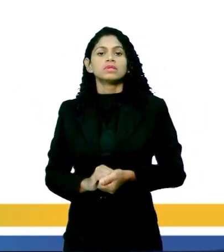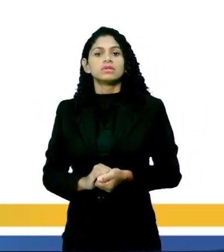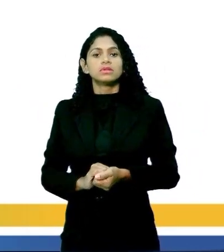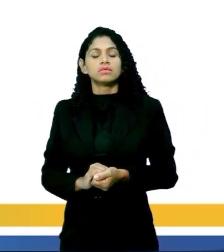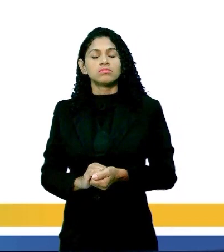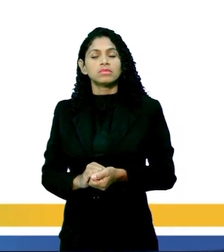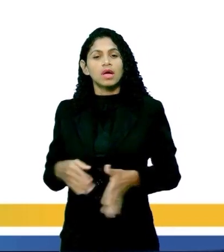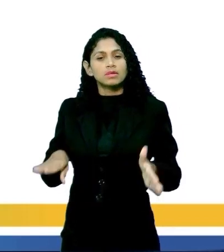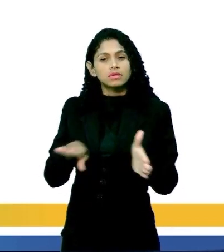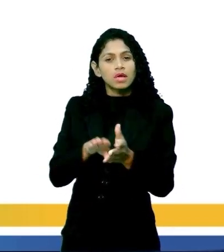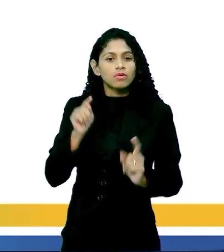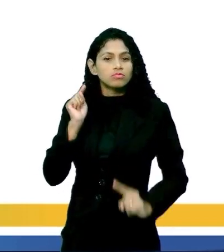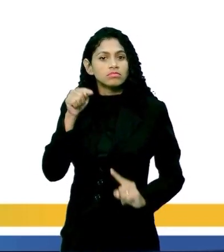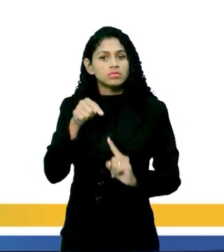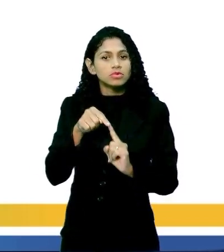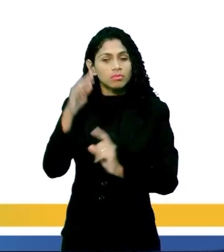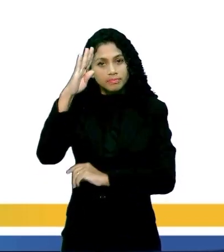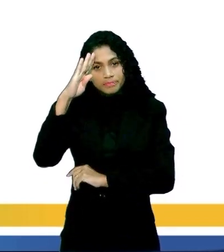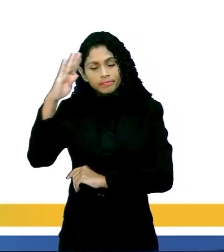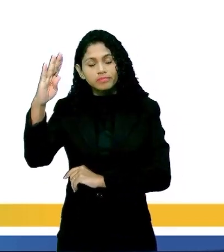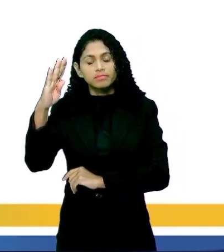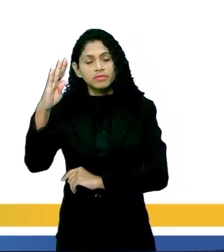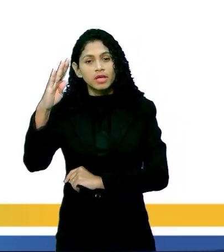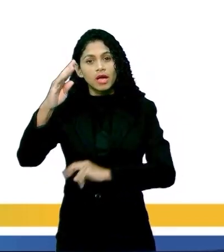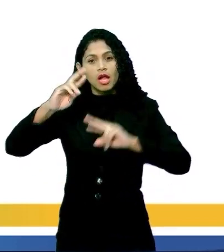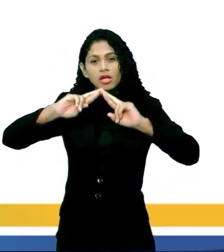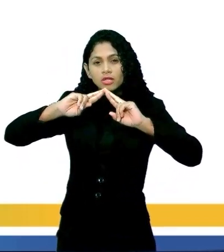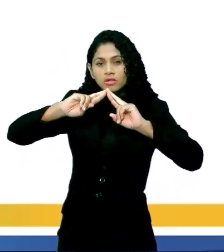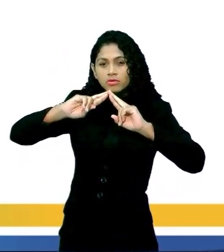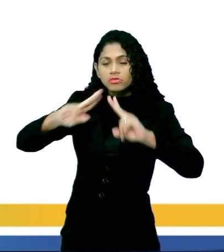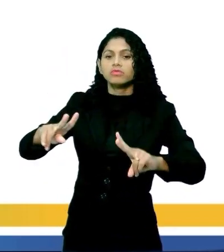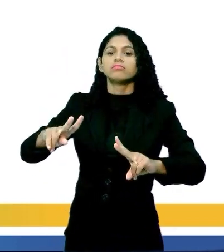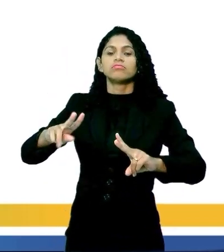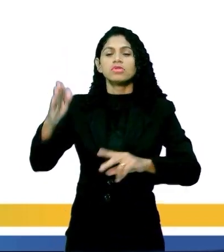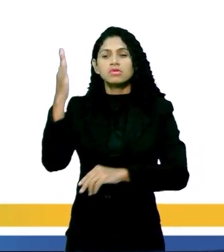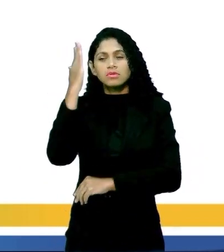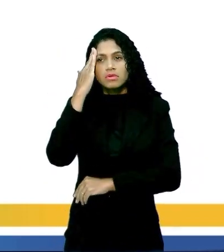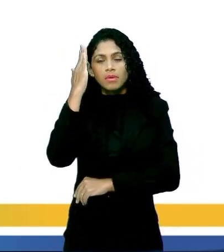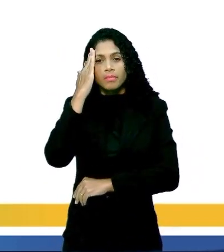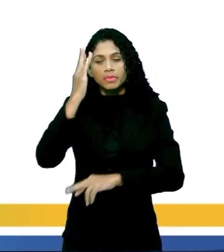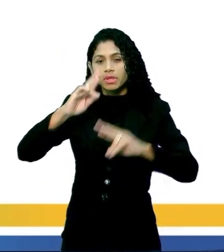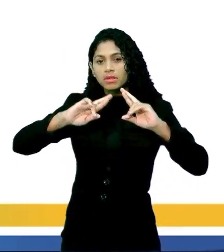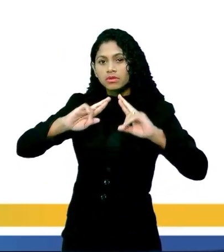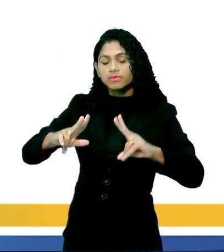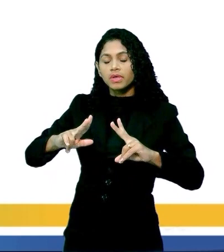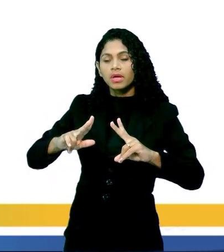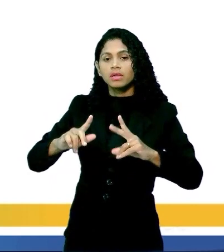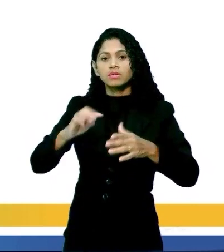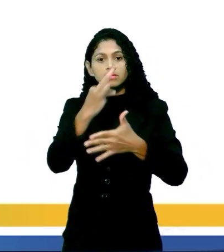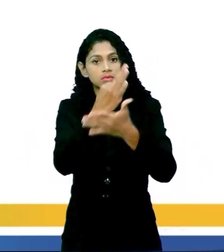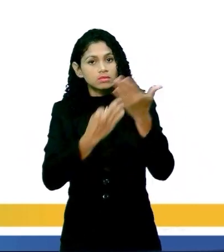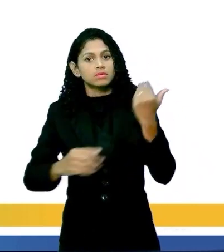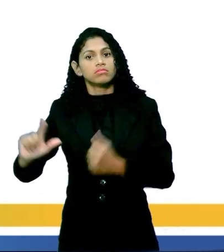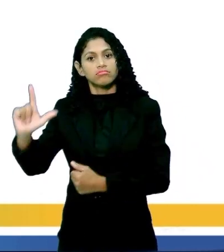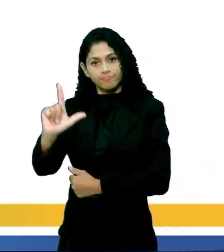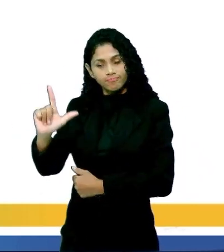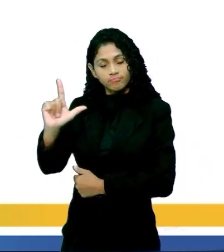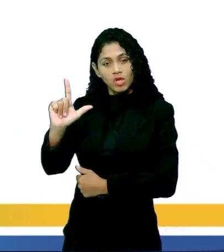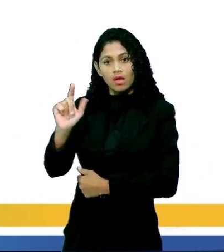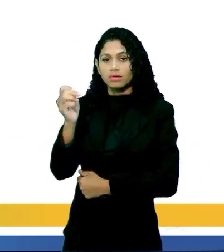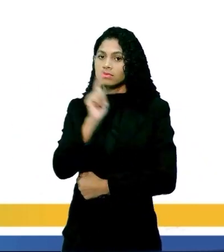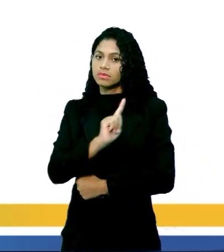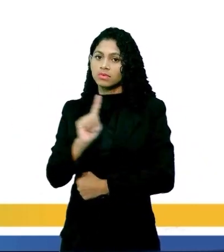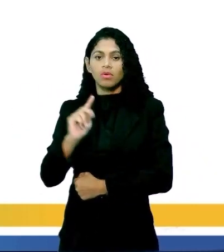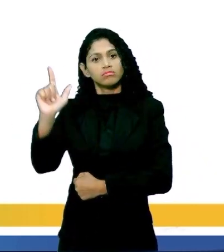objetivo principal, que é diferenciar texto literário do não literário, primeiro a significação do que é